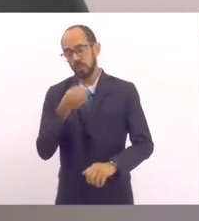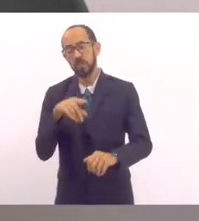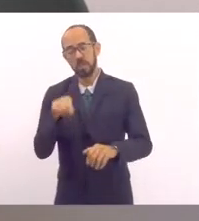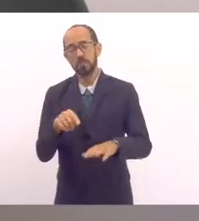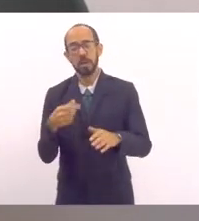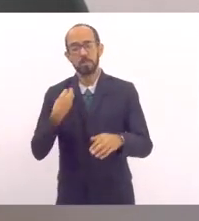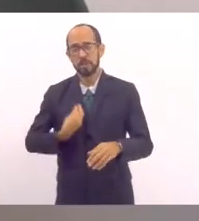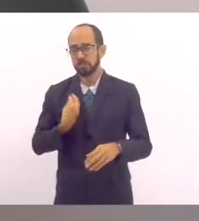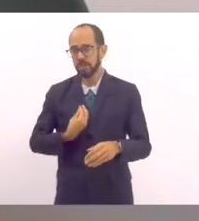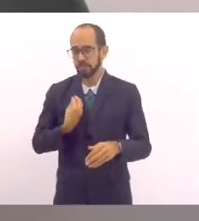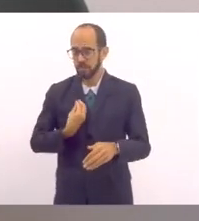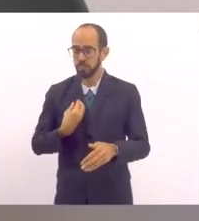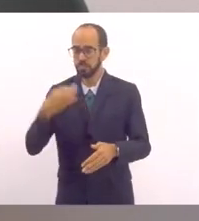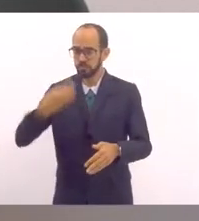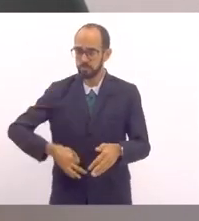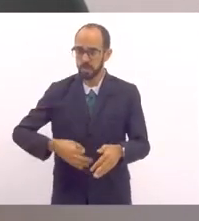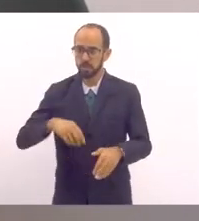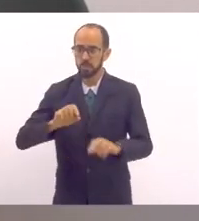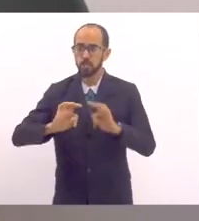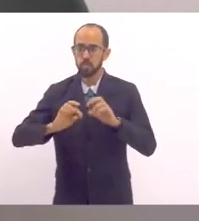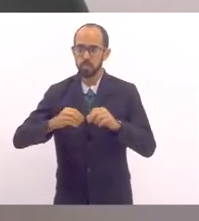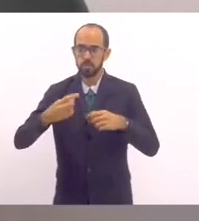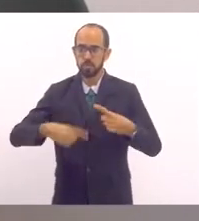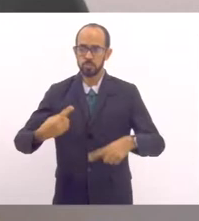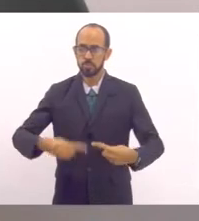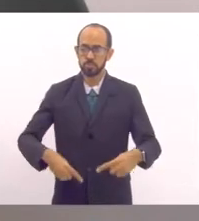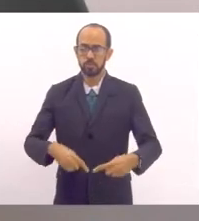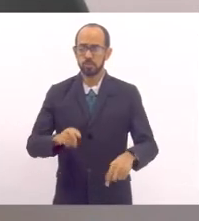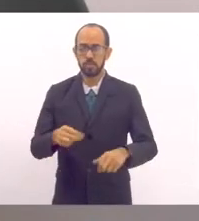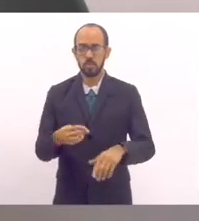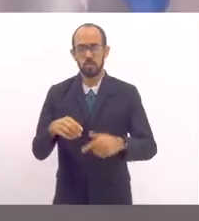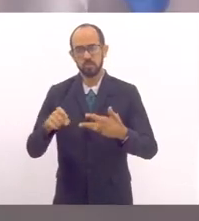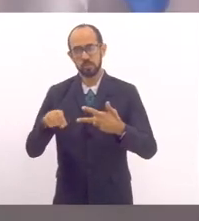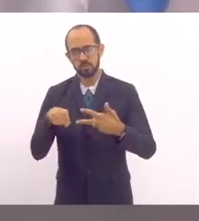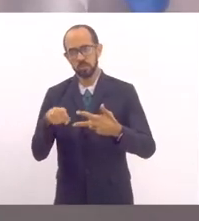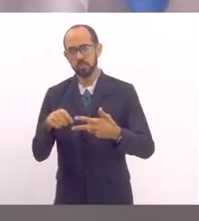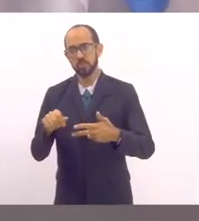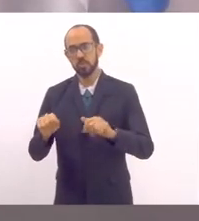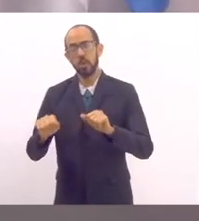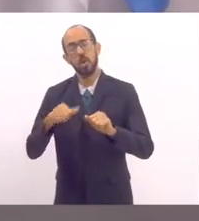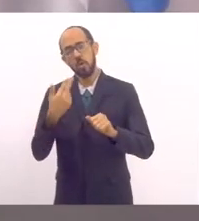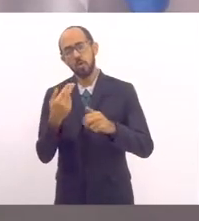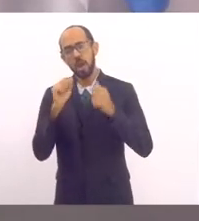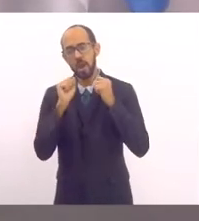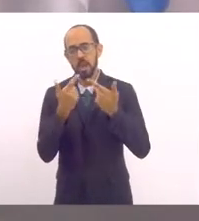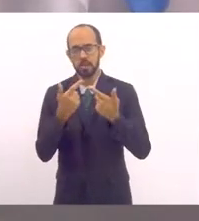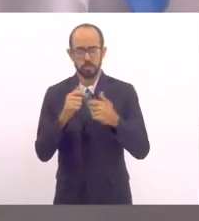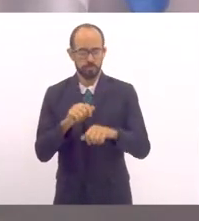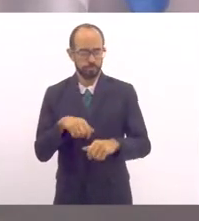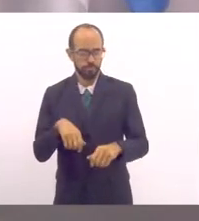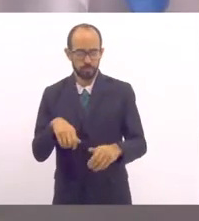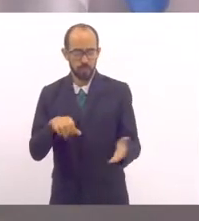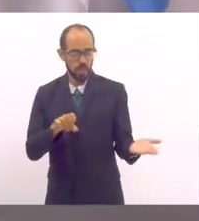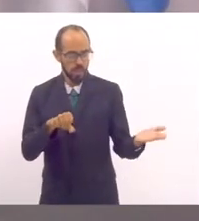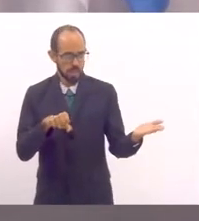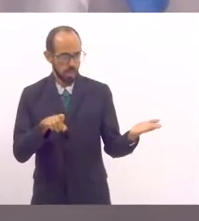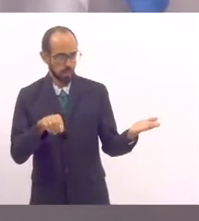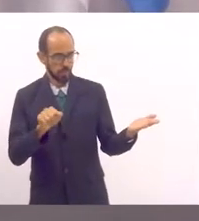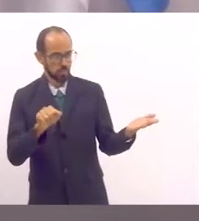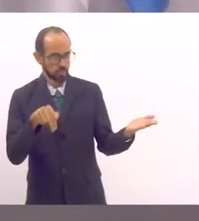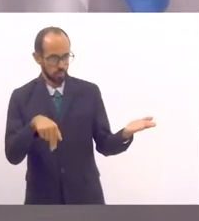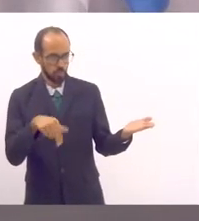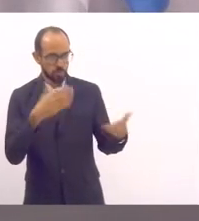todas as políticas estaduais, seja na LERJ ou seja no Poder Executivo. Senhor Edson, eu quero agradecer a fala do